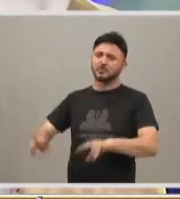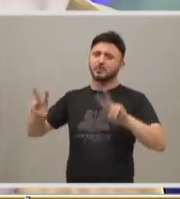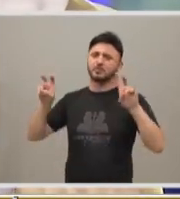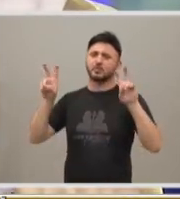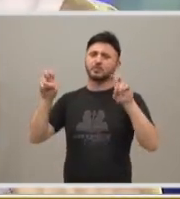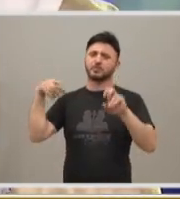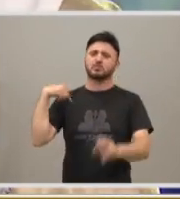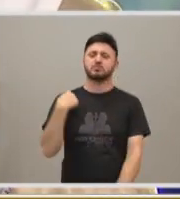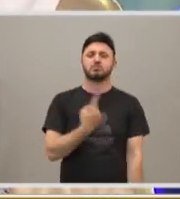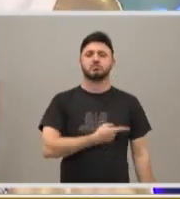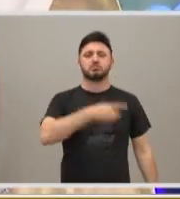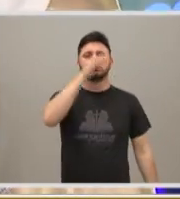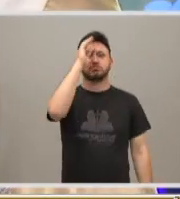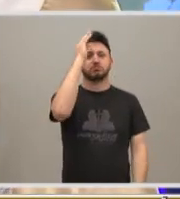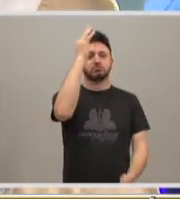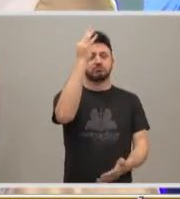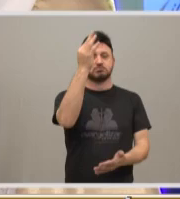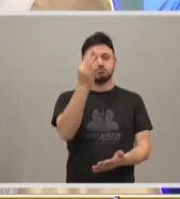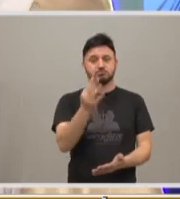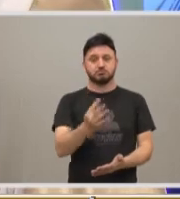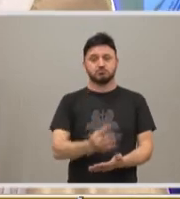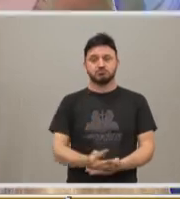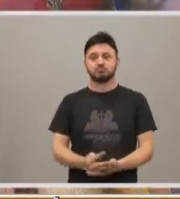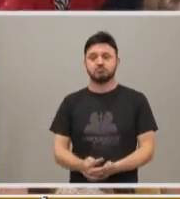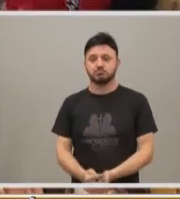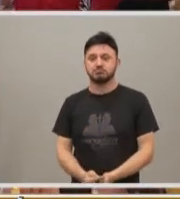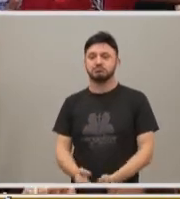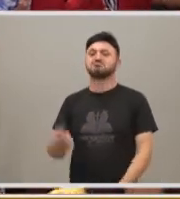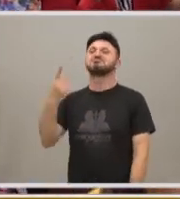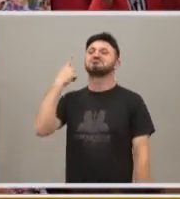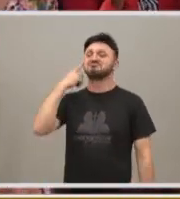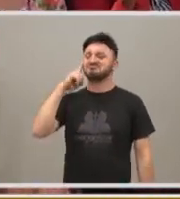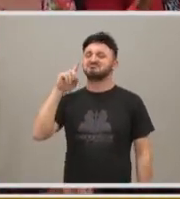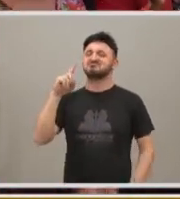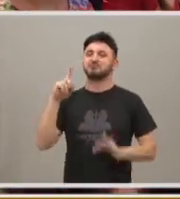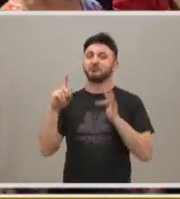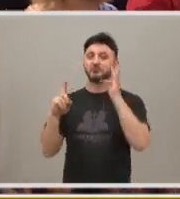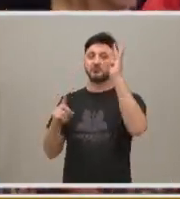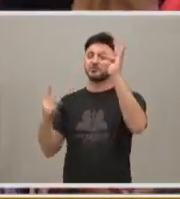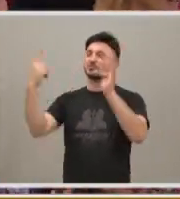nossa fé, e um dia